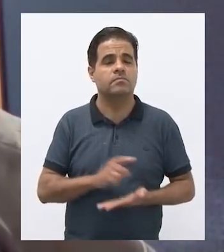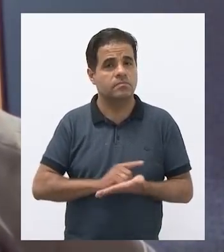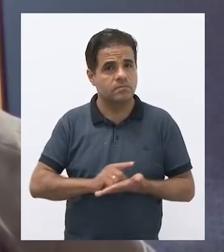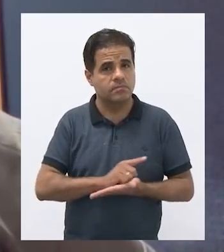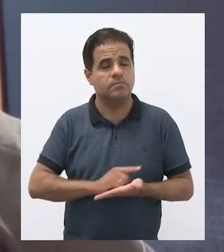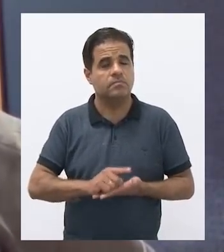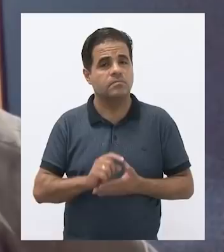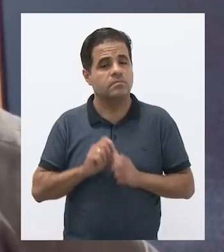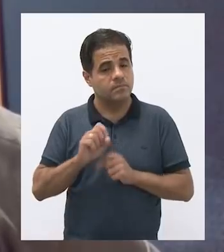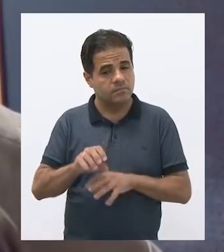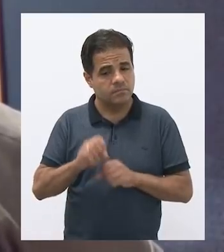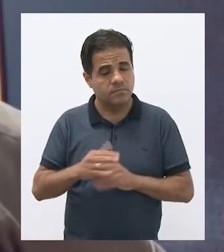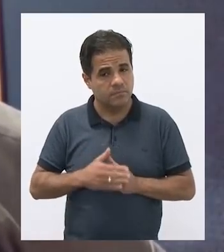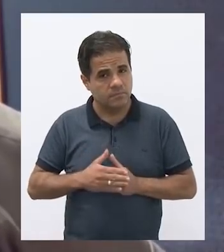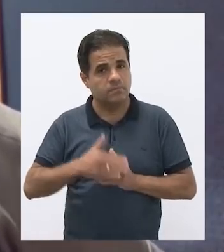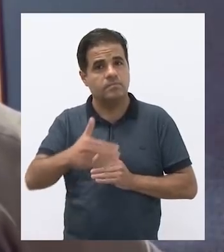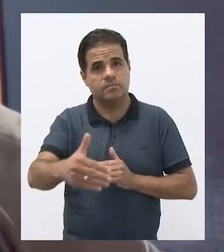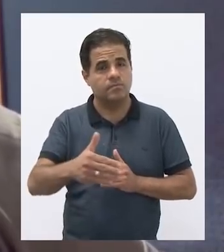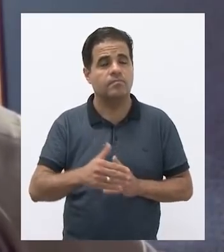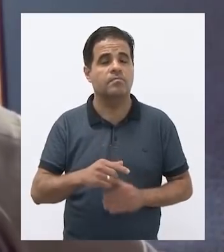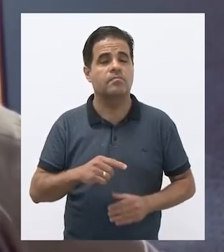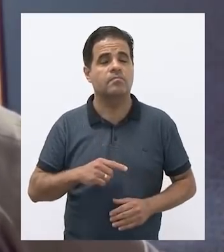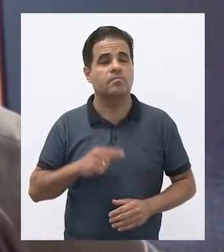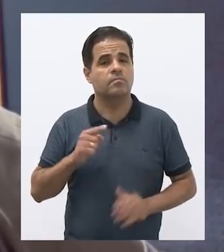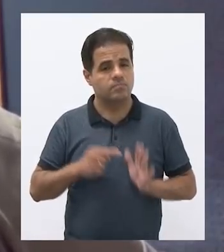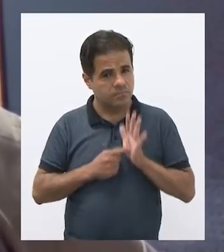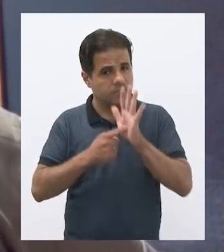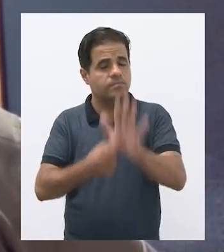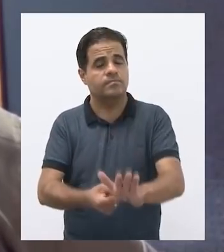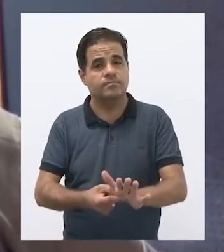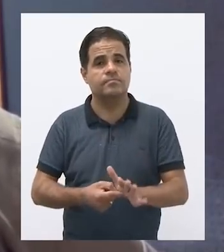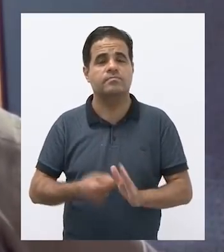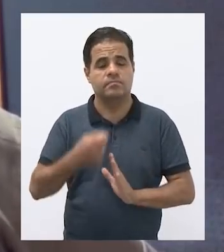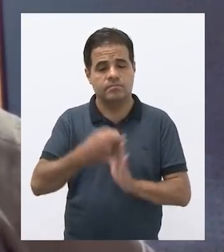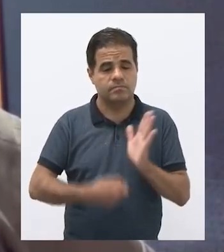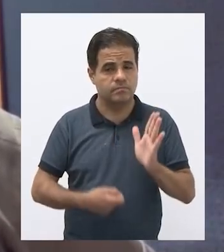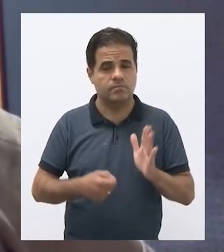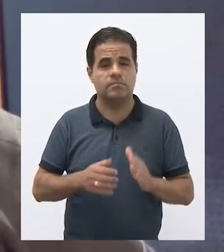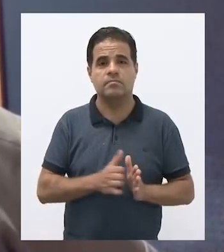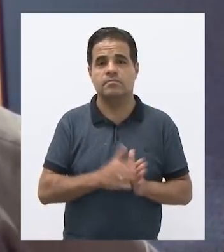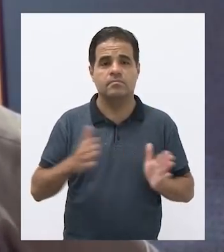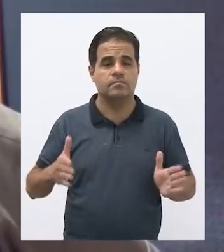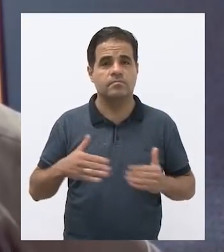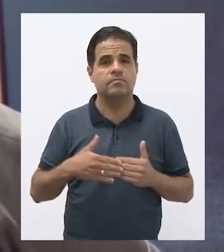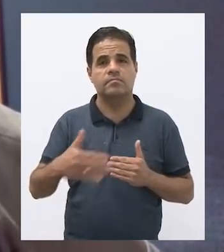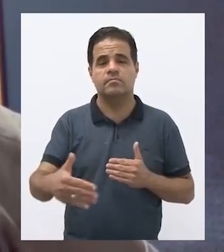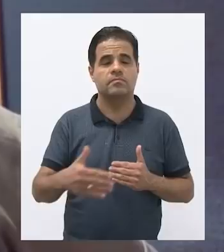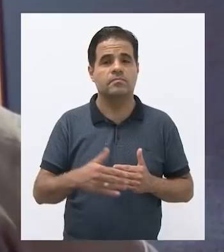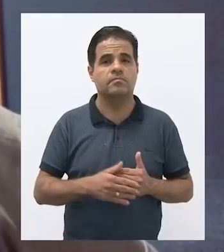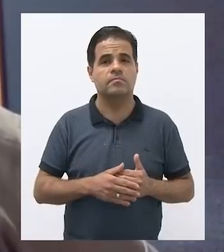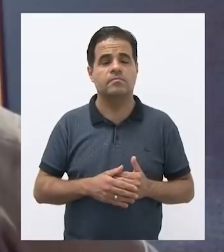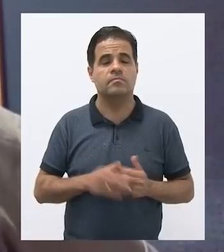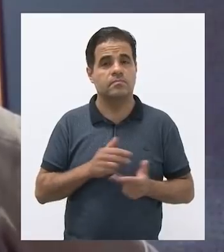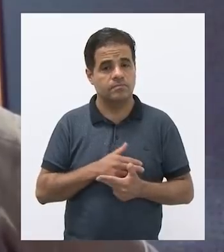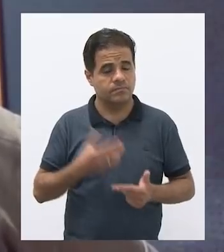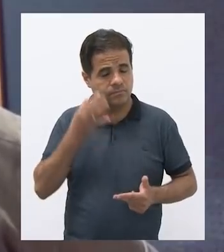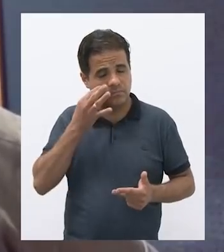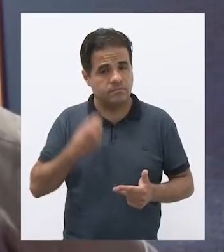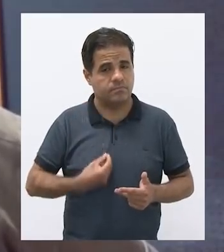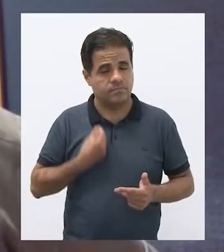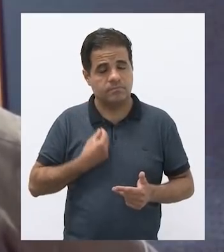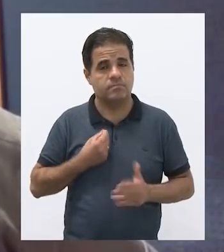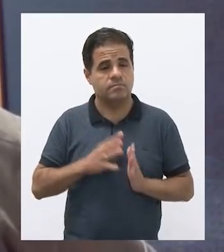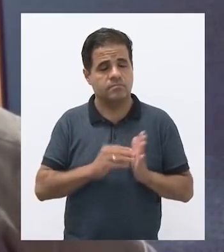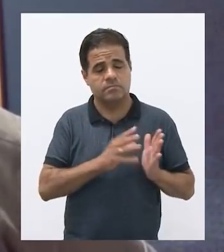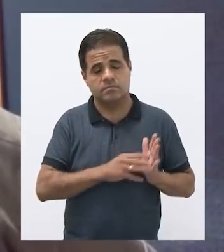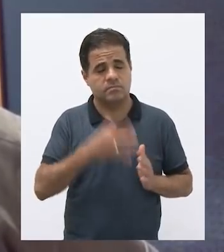na educação. E um dos apontamentos do relatório da McKinsey é a coexistência entre o